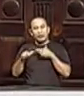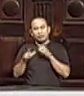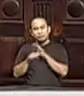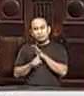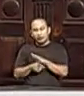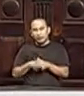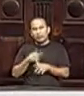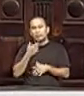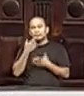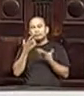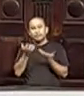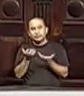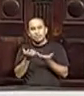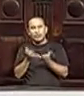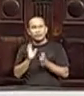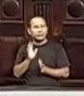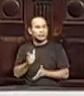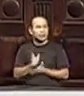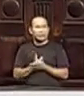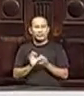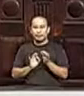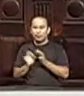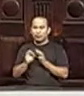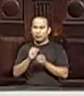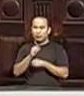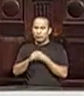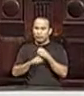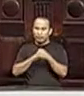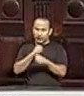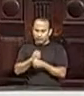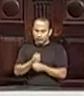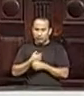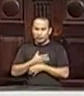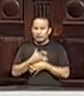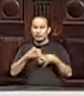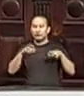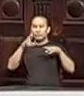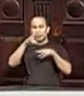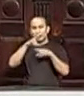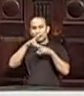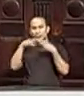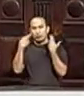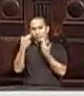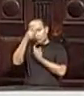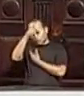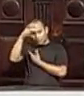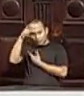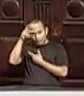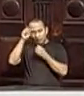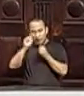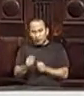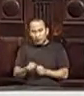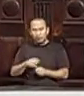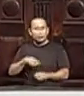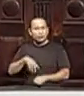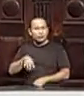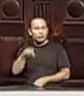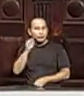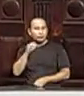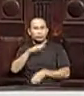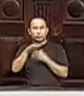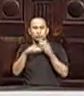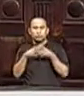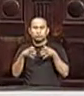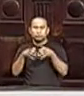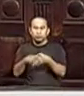principais objetivos e já programar para o início do ano que vem uma grande audiência pública para que a gente possa ouvir a todas as entidades